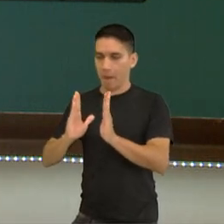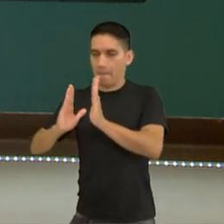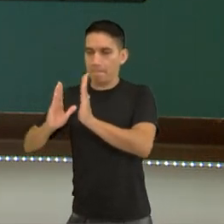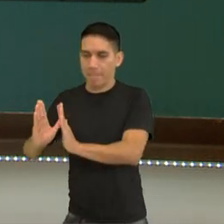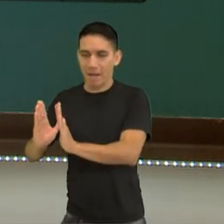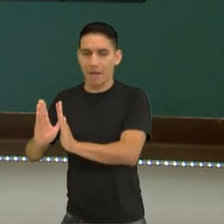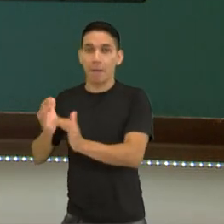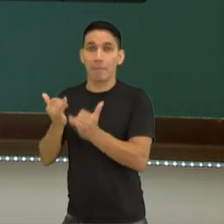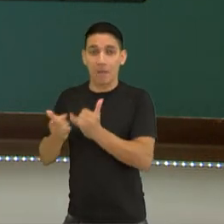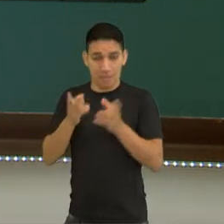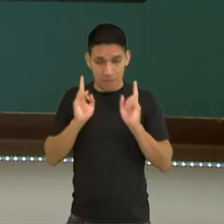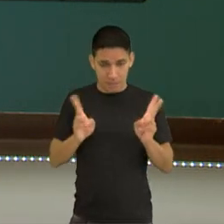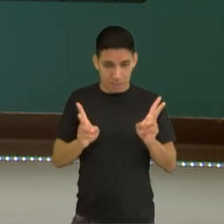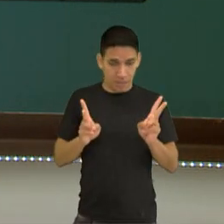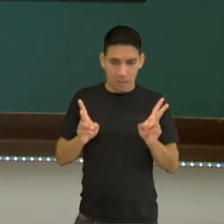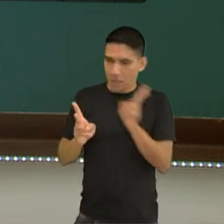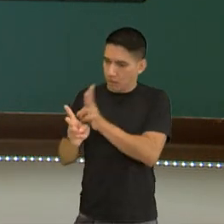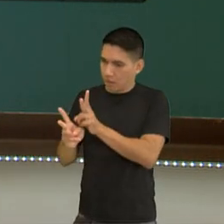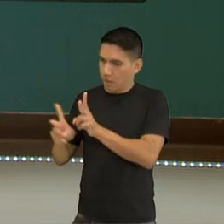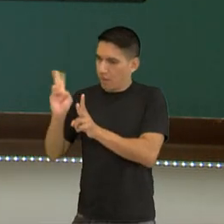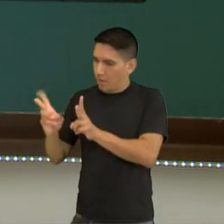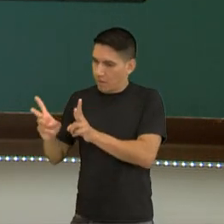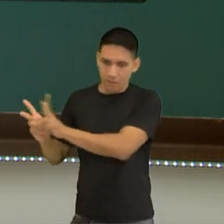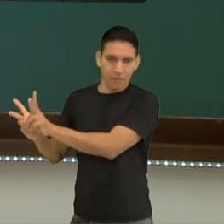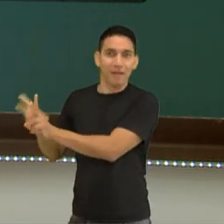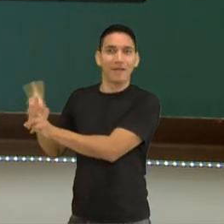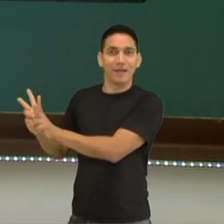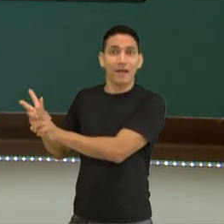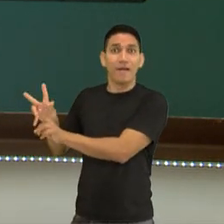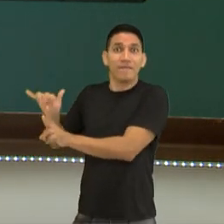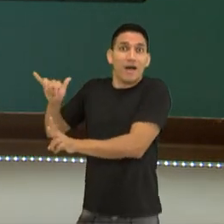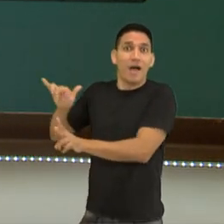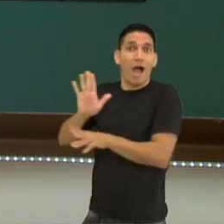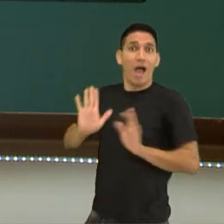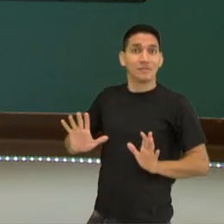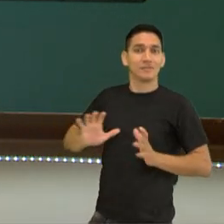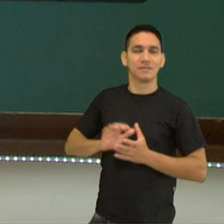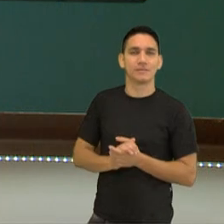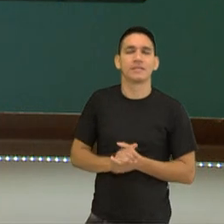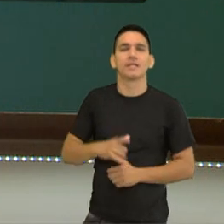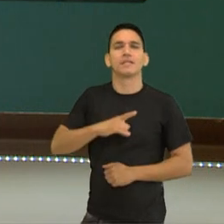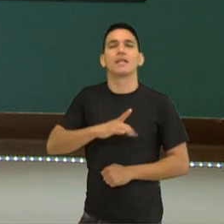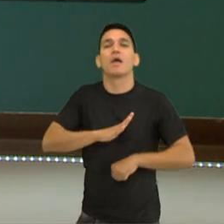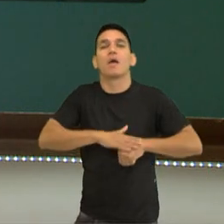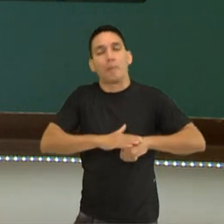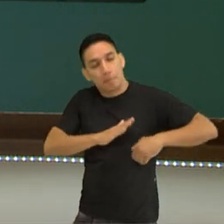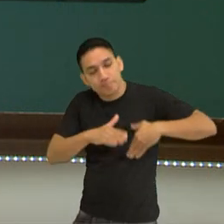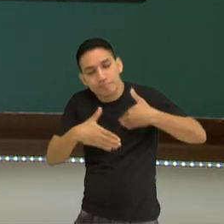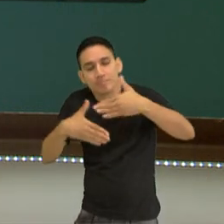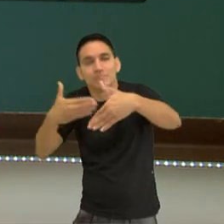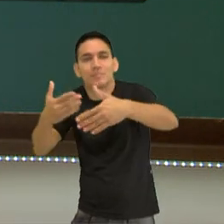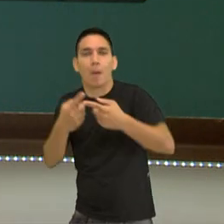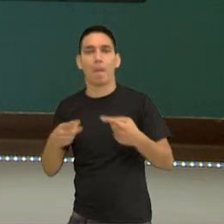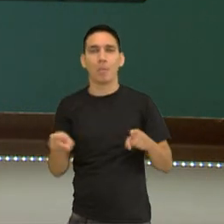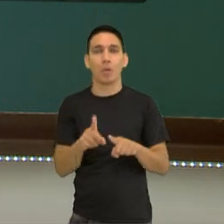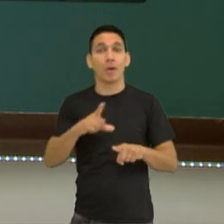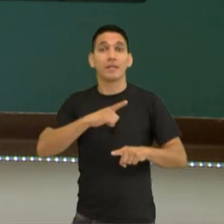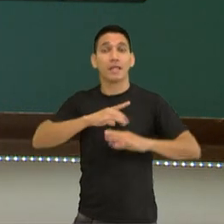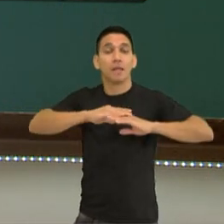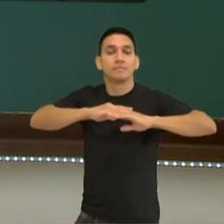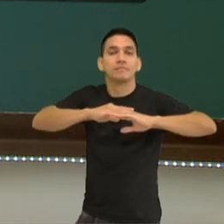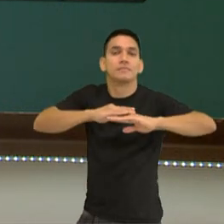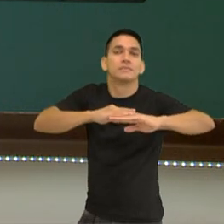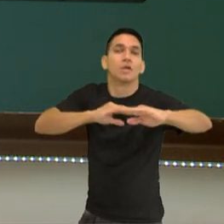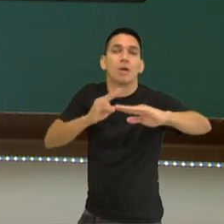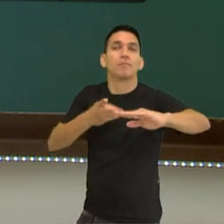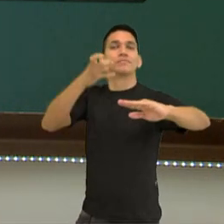de novo a parte do desenvolvimento, né? E ela tem uma coisa ainda muito linear ali, né? Que a gente